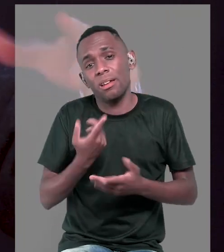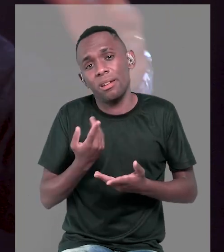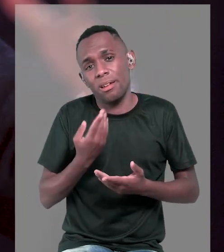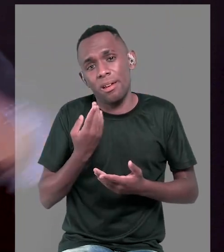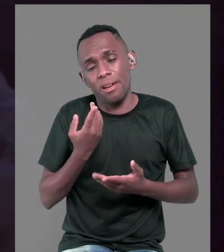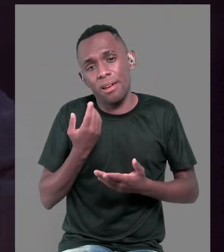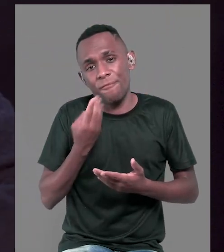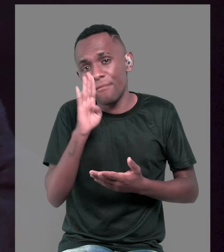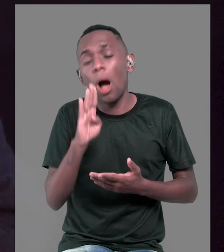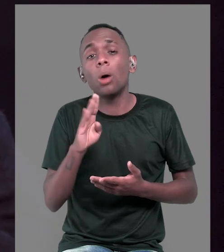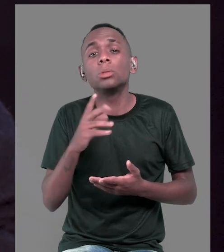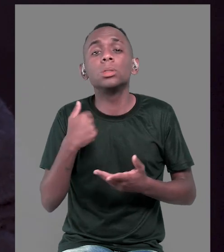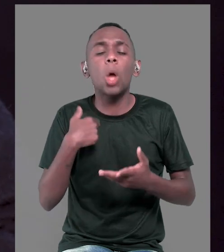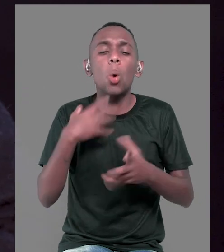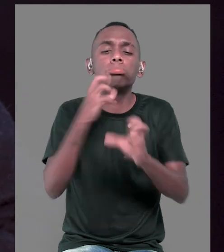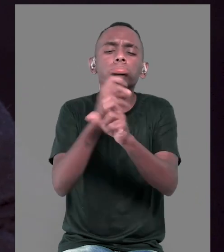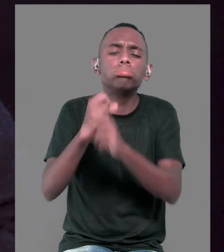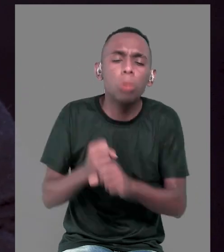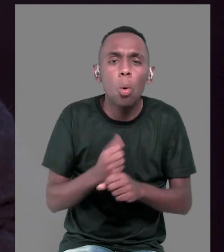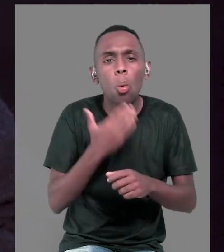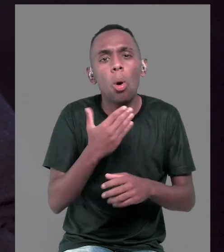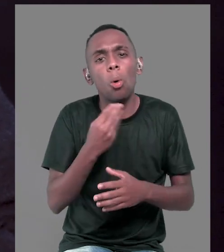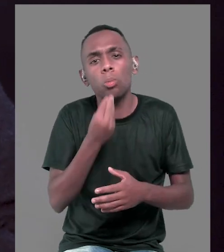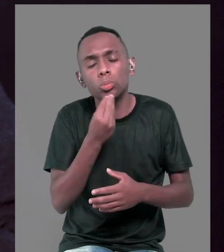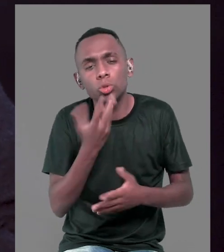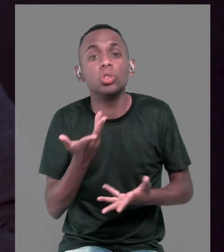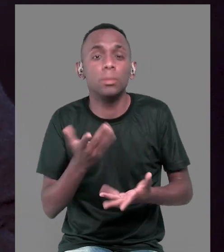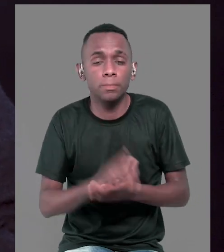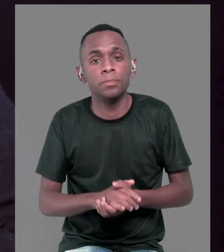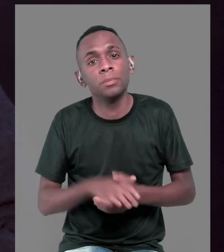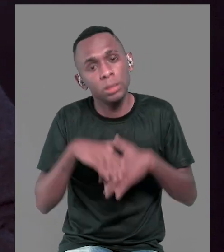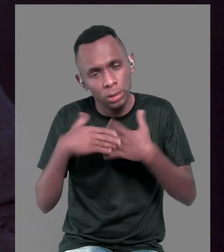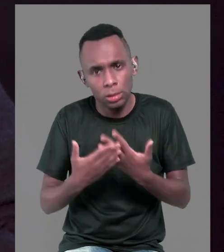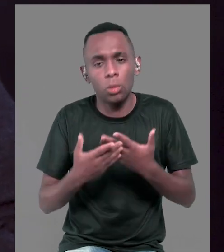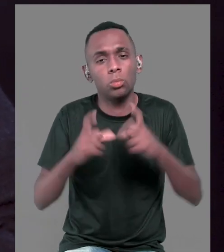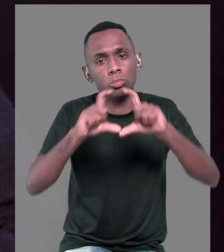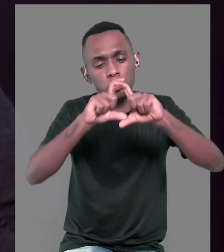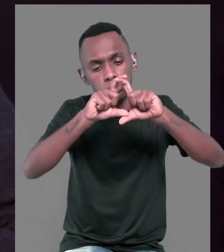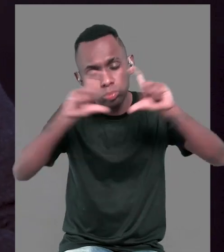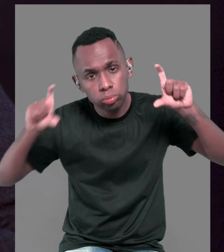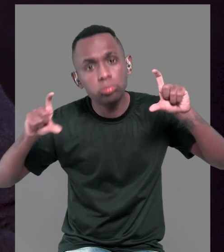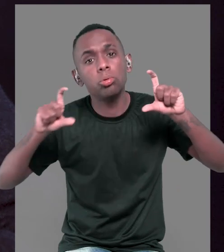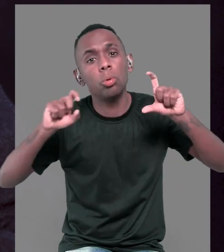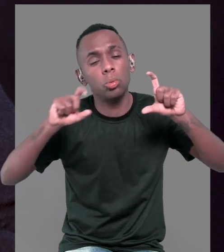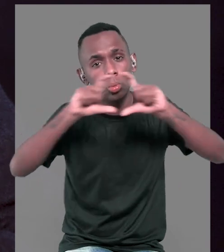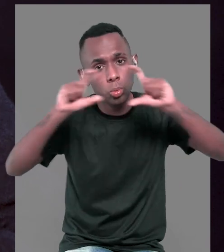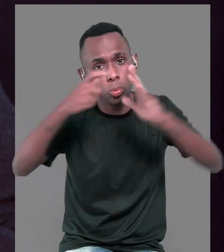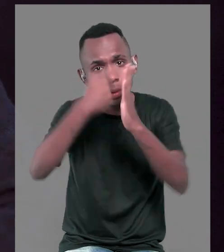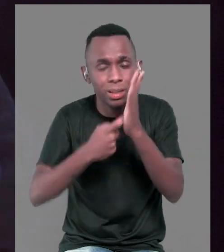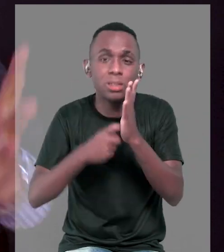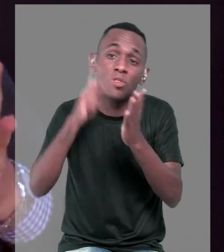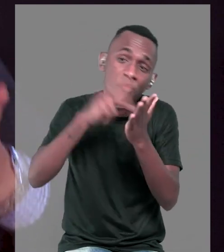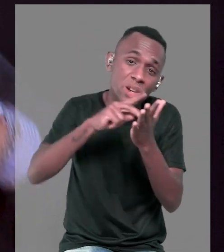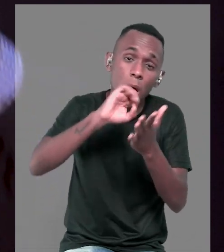número. E aquelas coisas do Aristóteles, né? O enunciado ou é verdadeiro ou é falso, ele não pode ser as duas coisas. Você